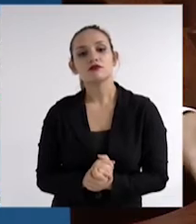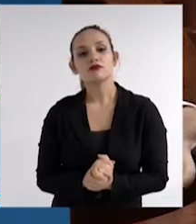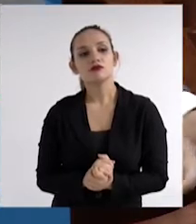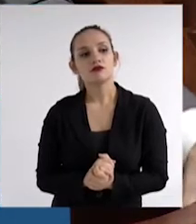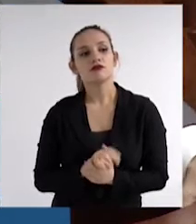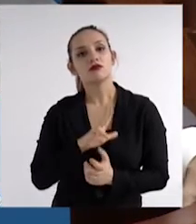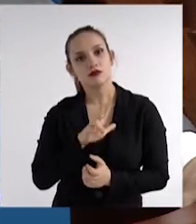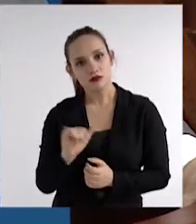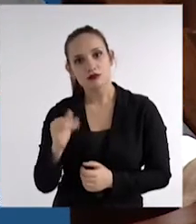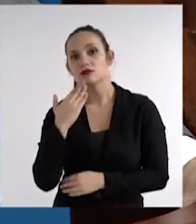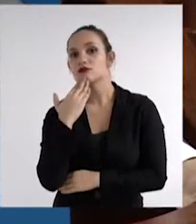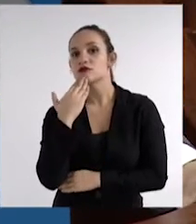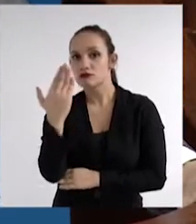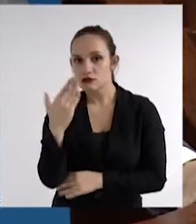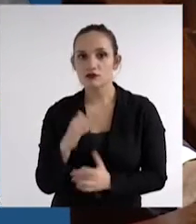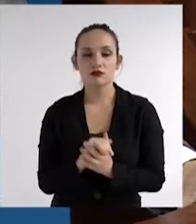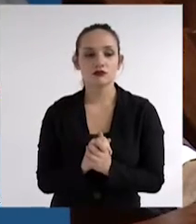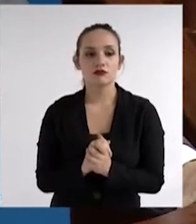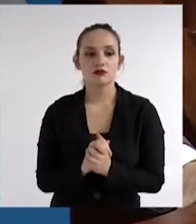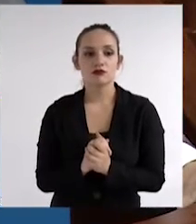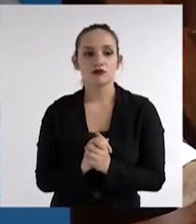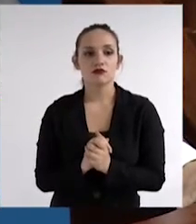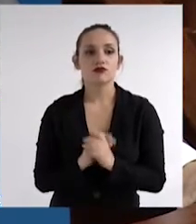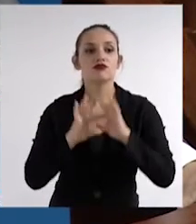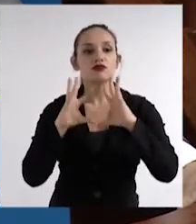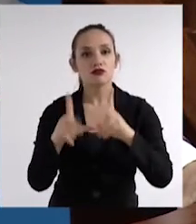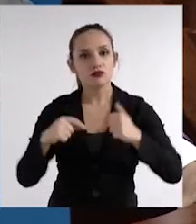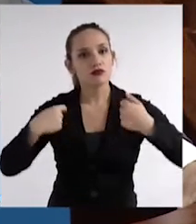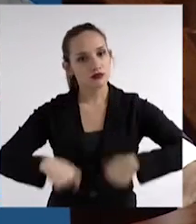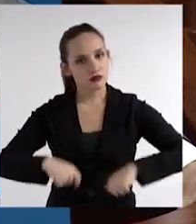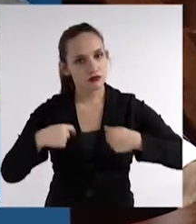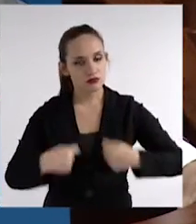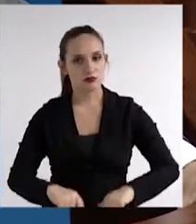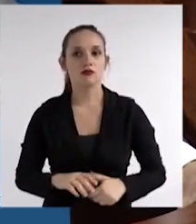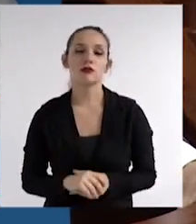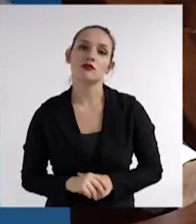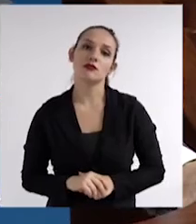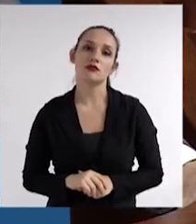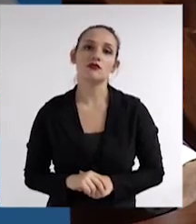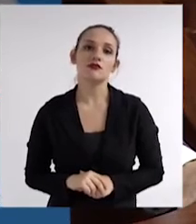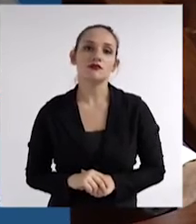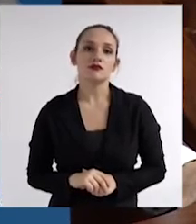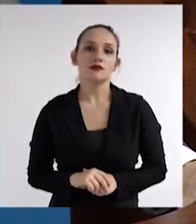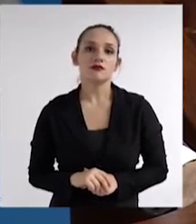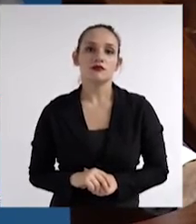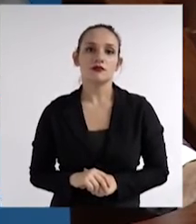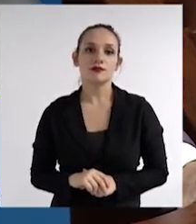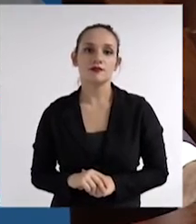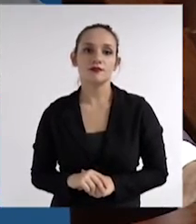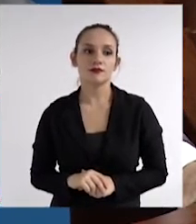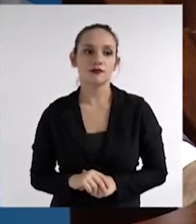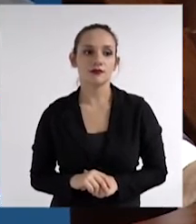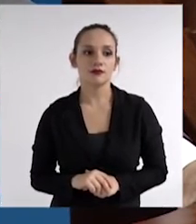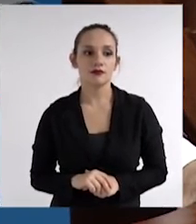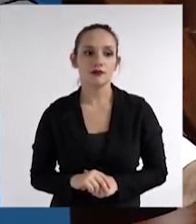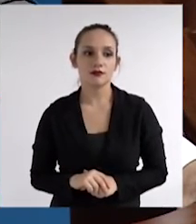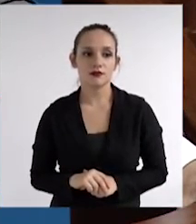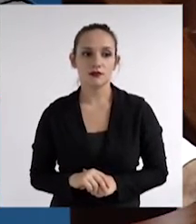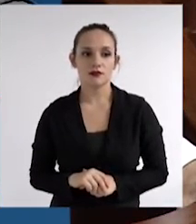os pedidos e os encaminhamentos necessários que sempre pautaram a